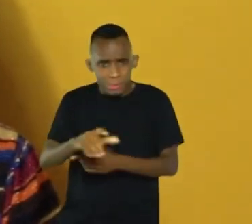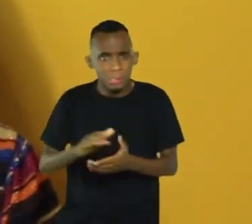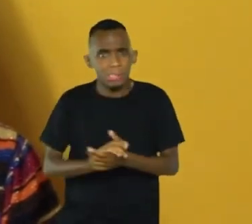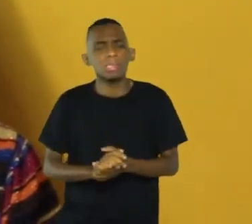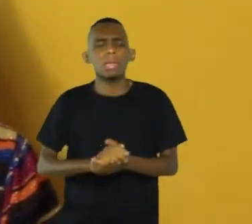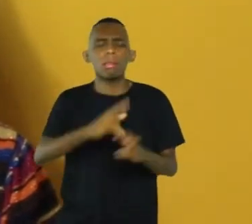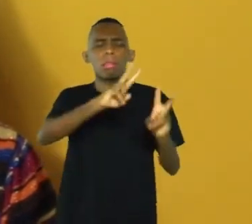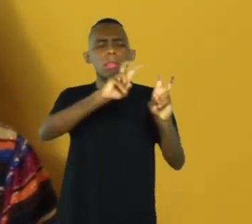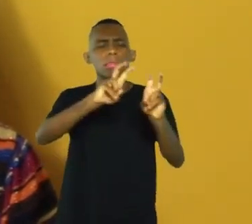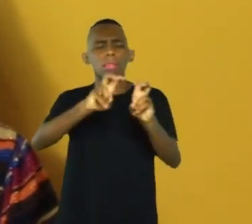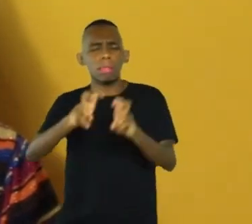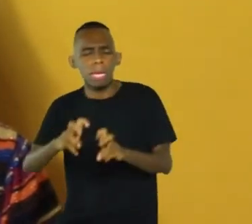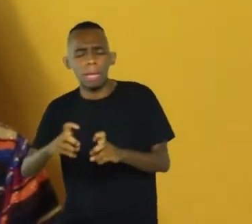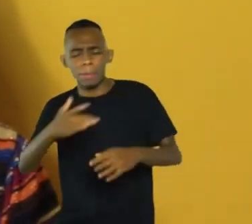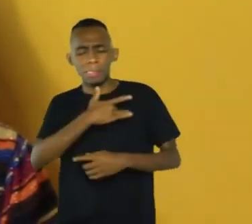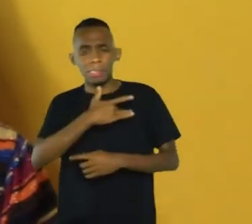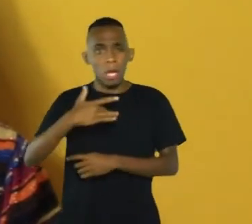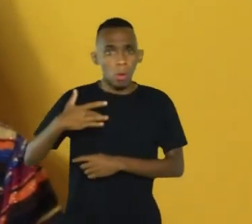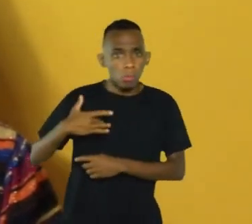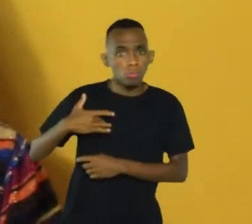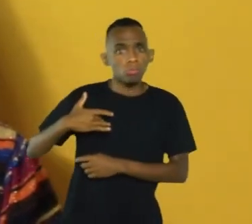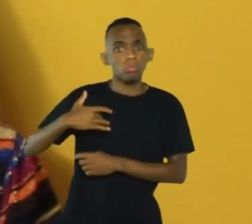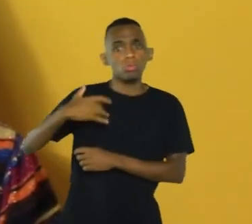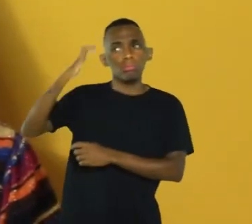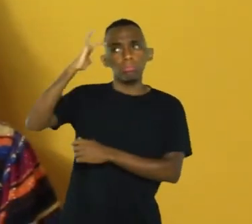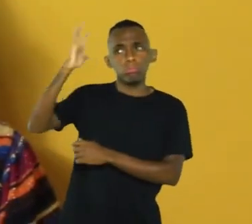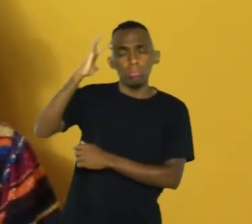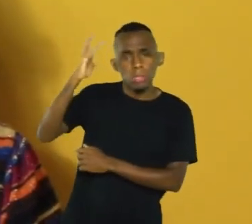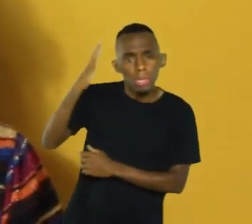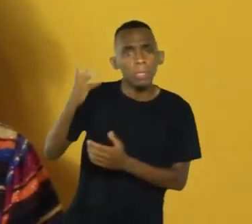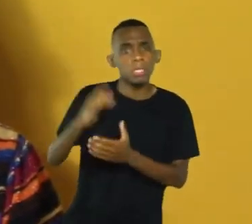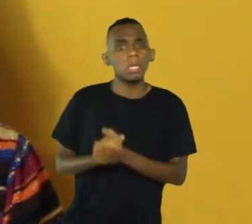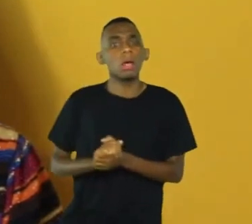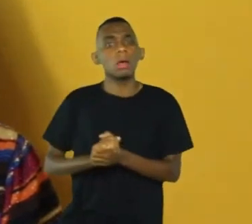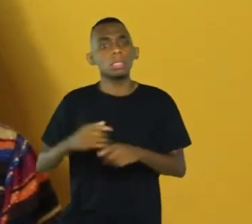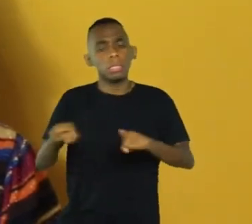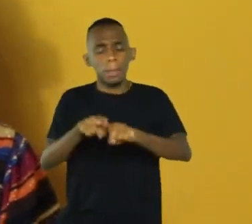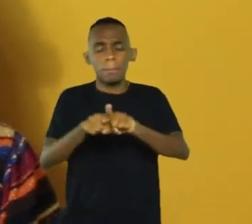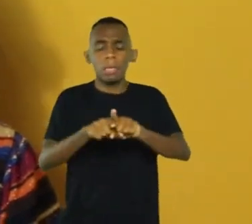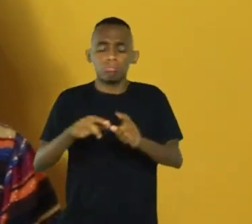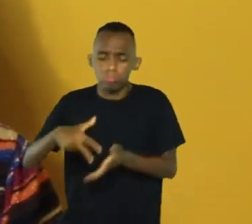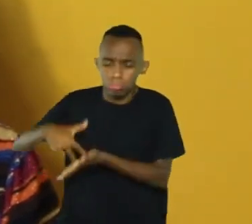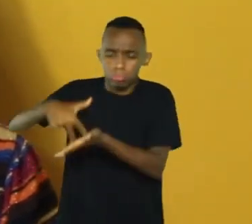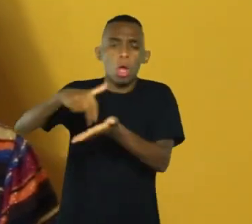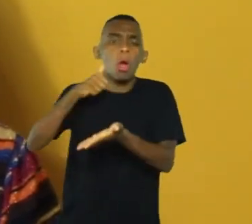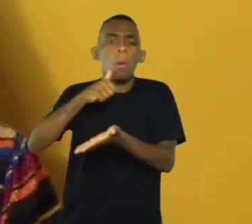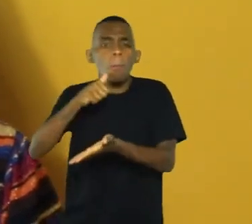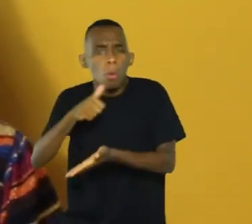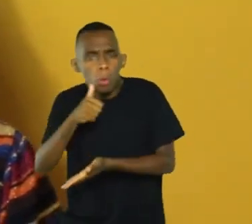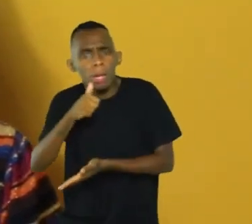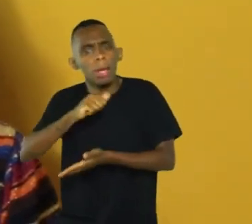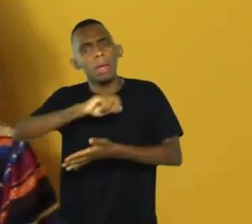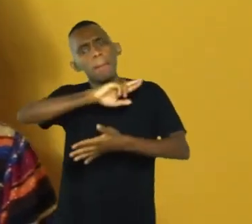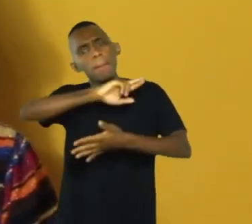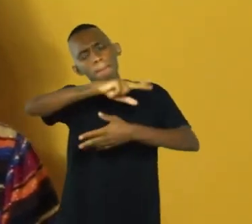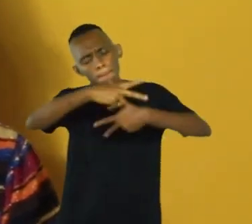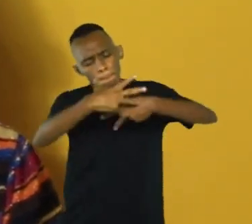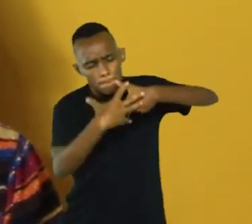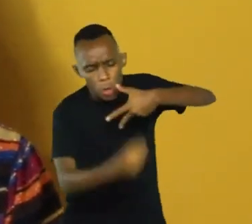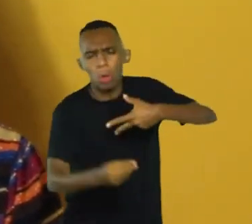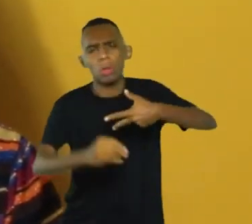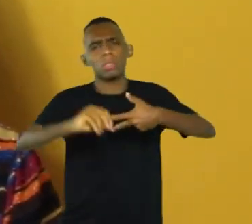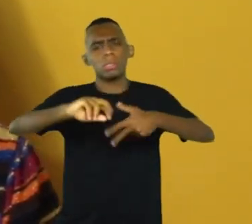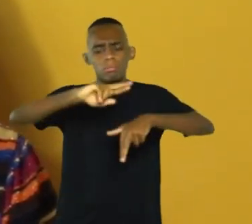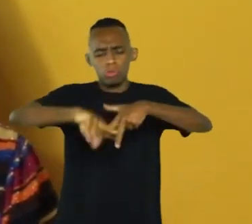saúde mental, luto, maternidade, protagonismo feminino, moda, gênero e gerações. Ao